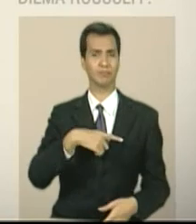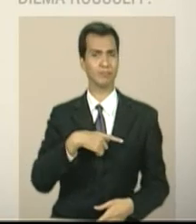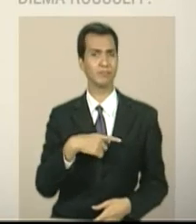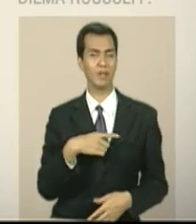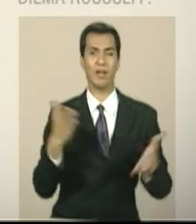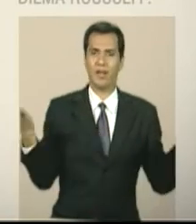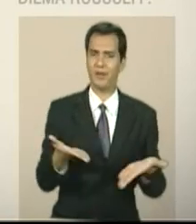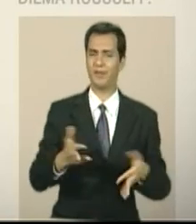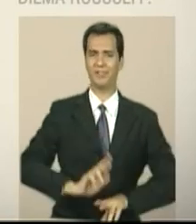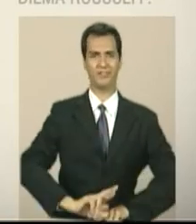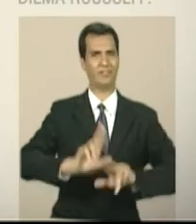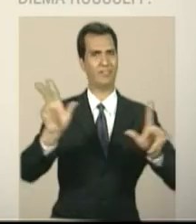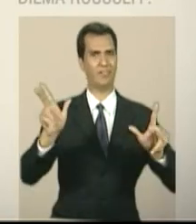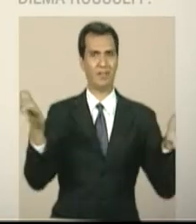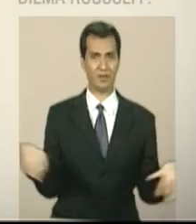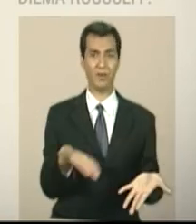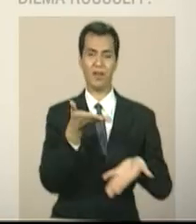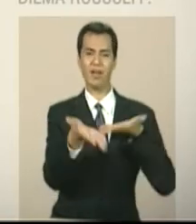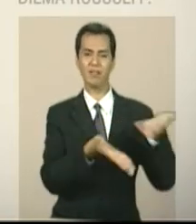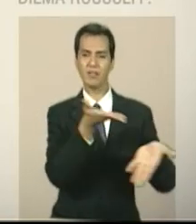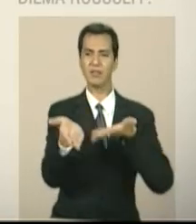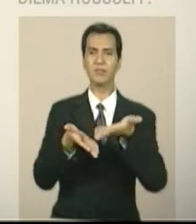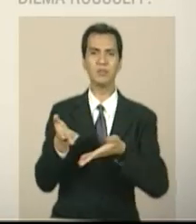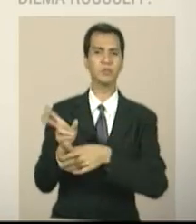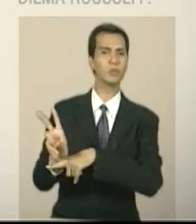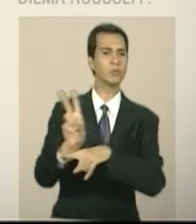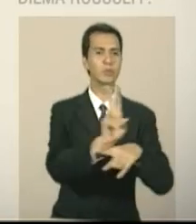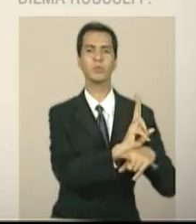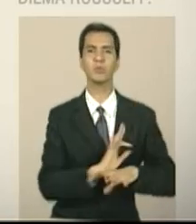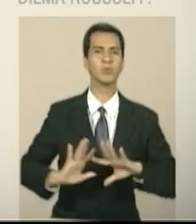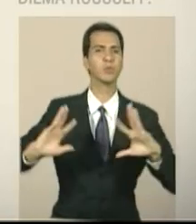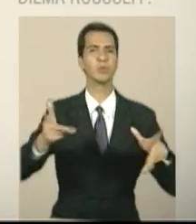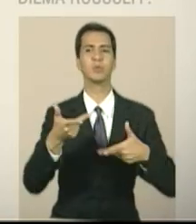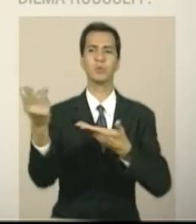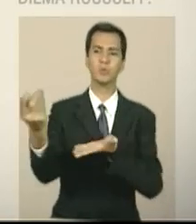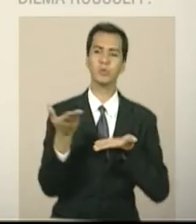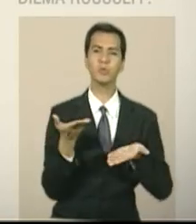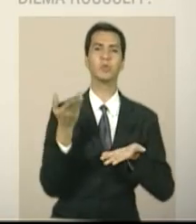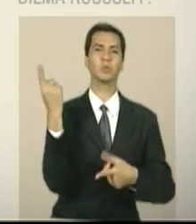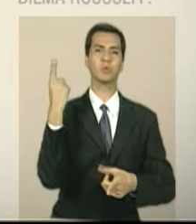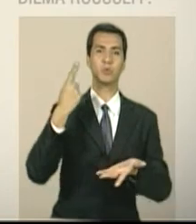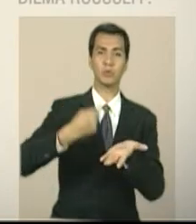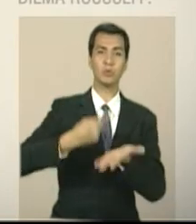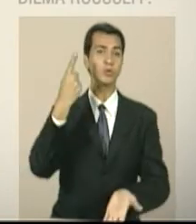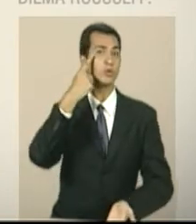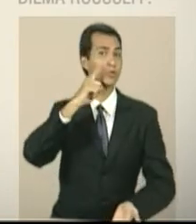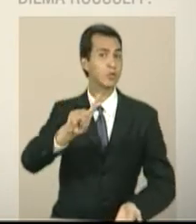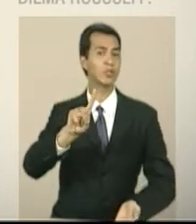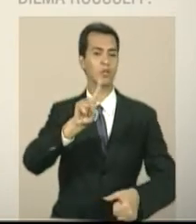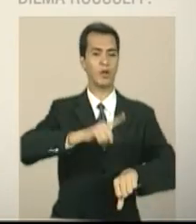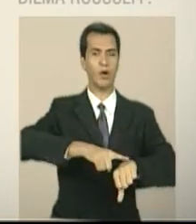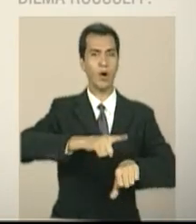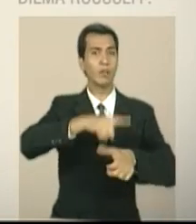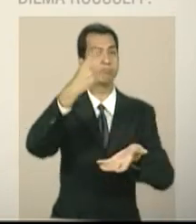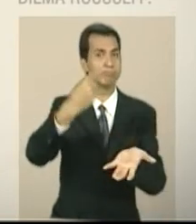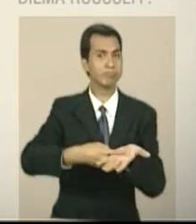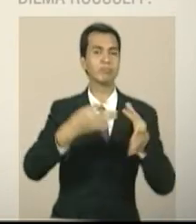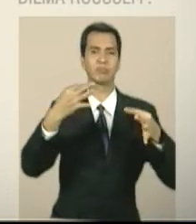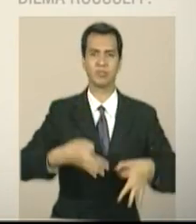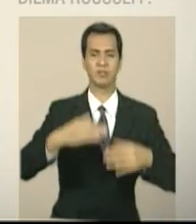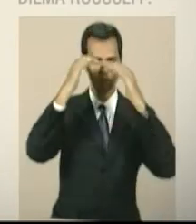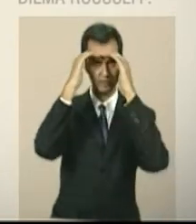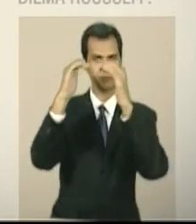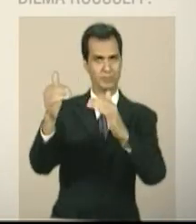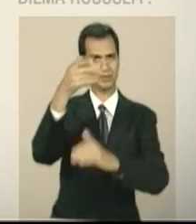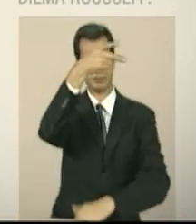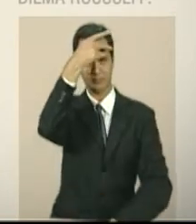agora os atendimentos podem ser feitos onde o marcados com mais agilidade e respeito ao cidadão